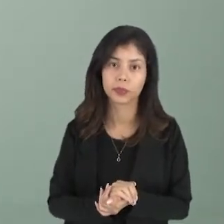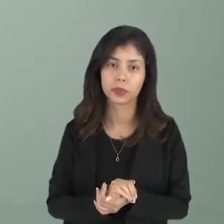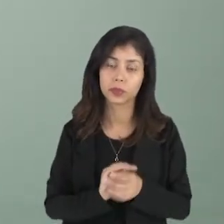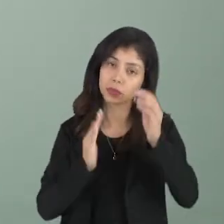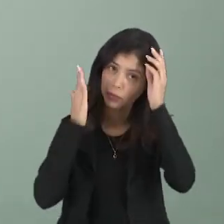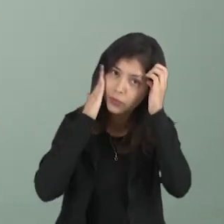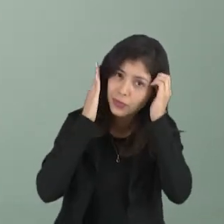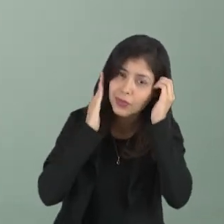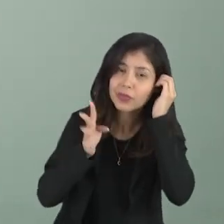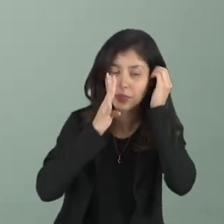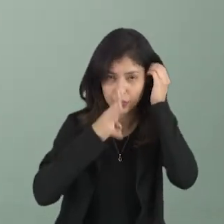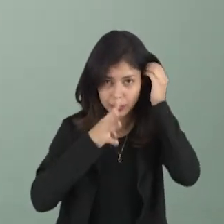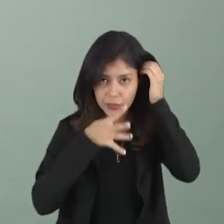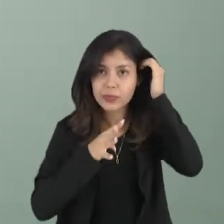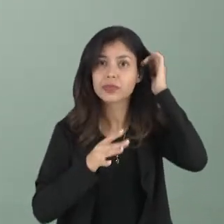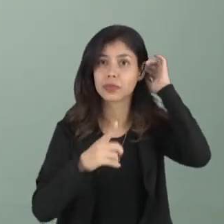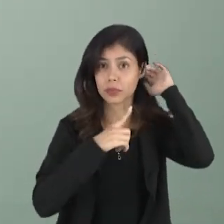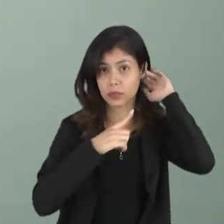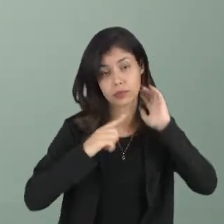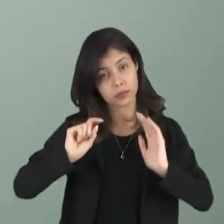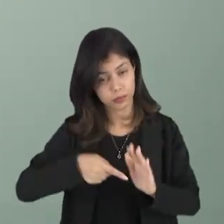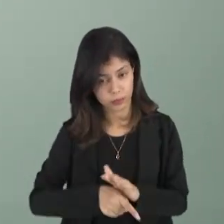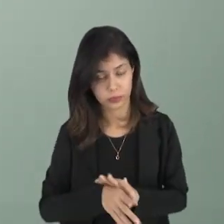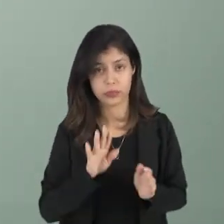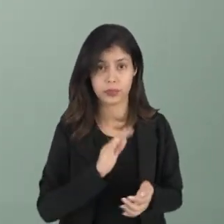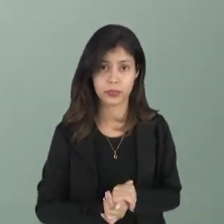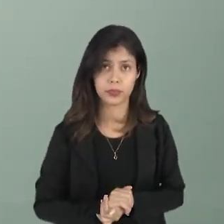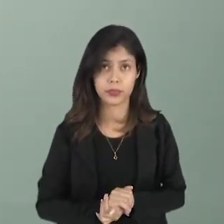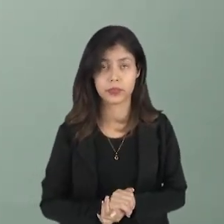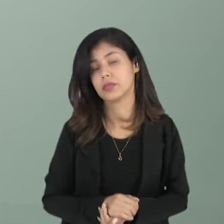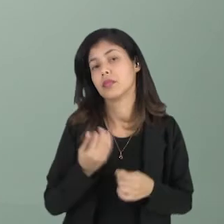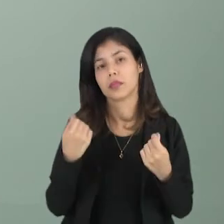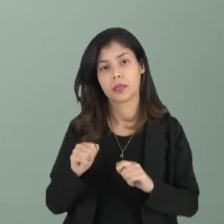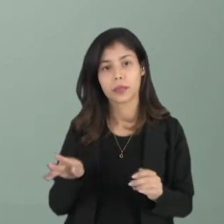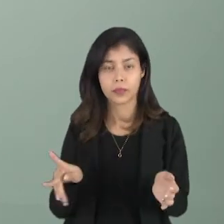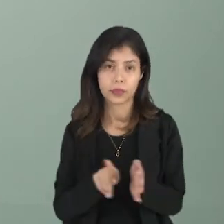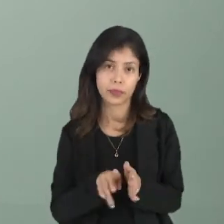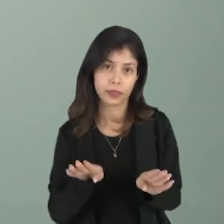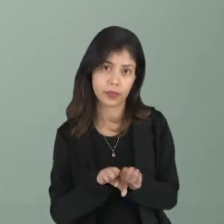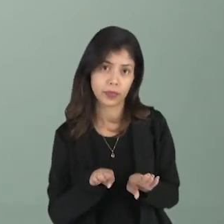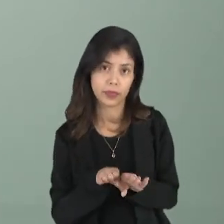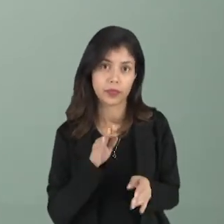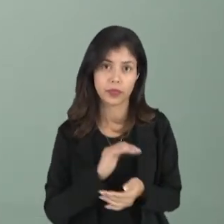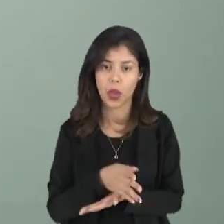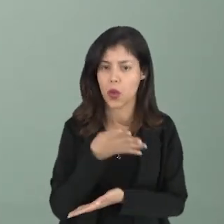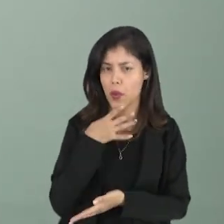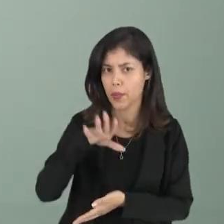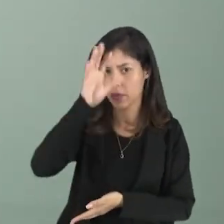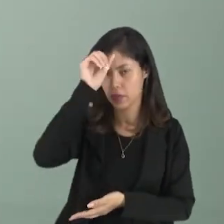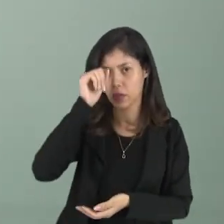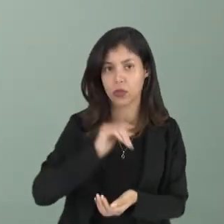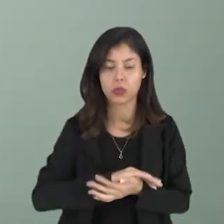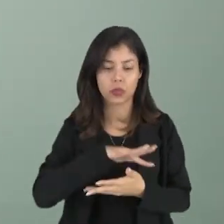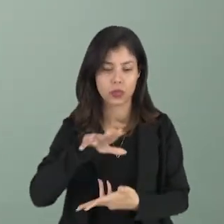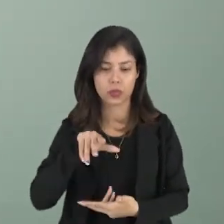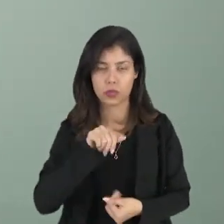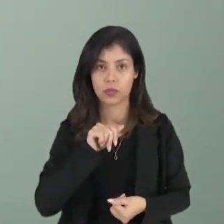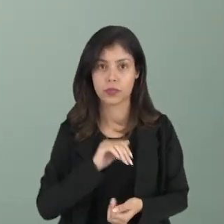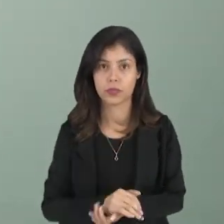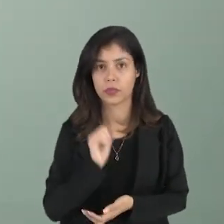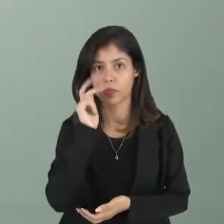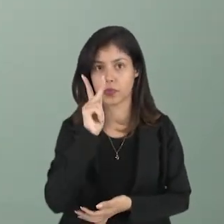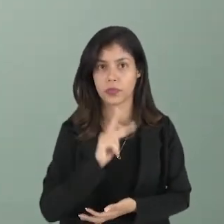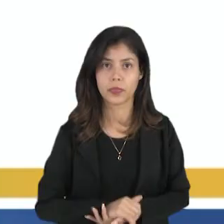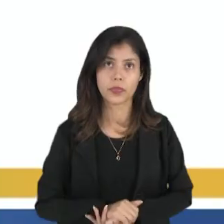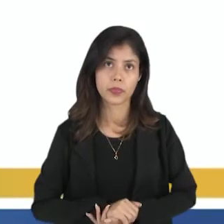para entender a crítica que está contida dentro desse cartoon, depende também do nosso conhecimento de mundo, ok?